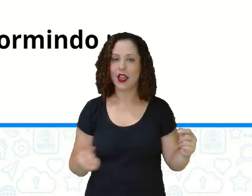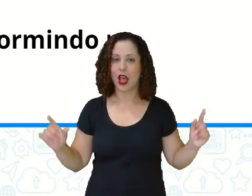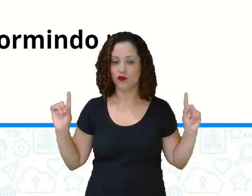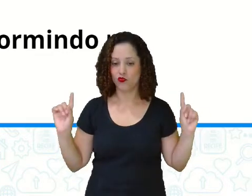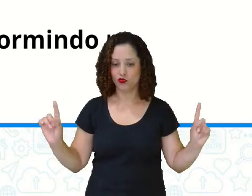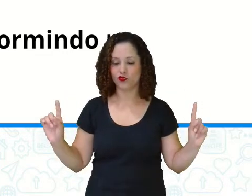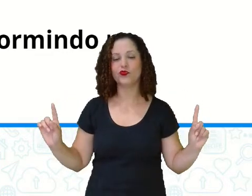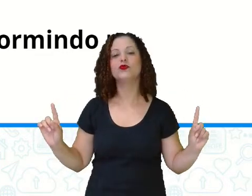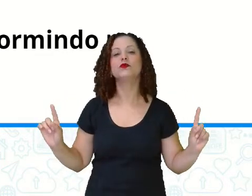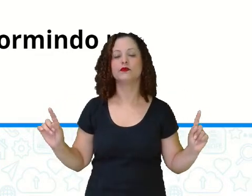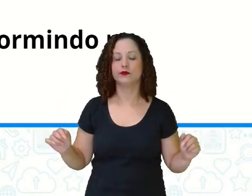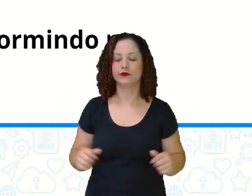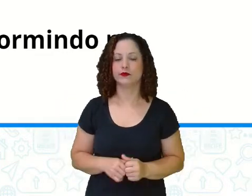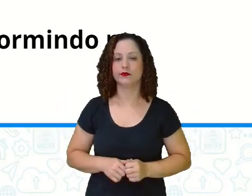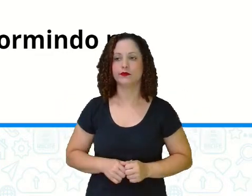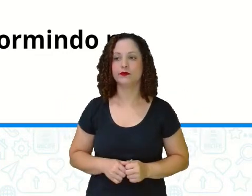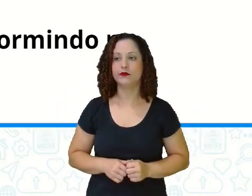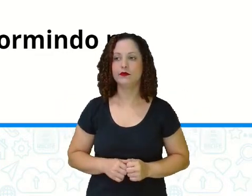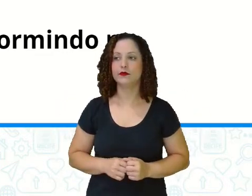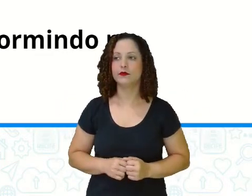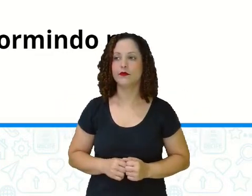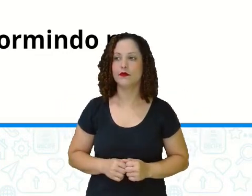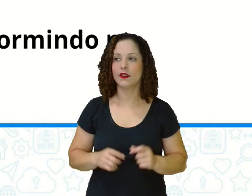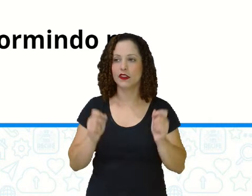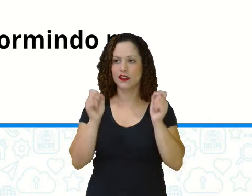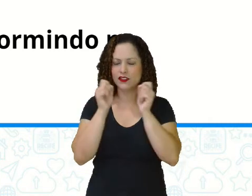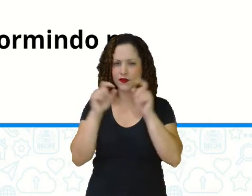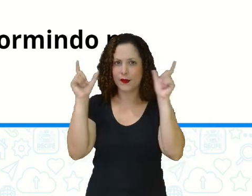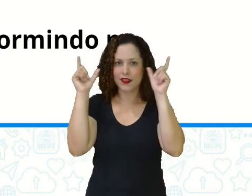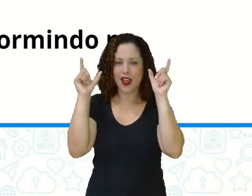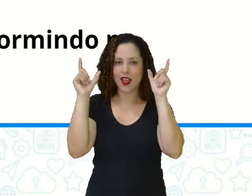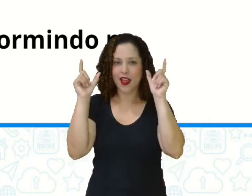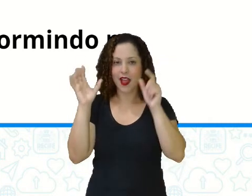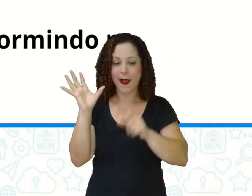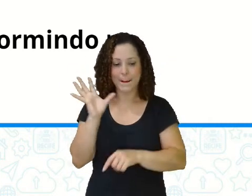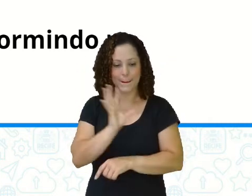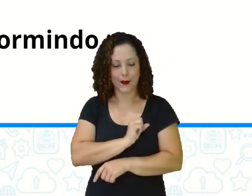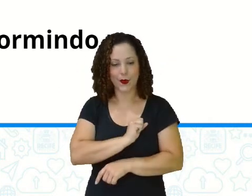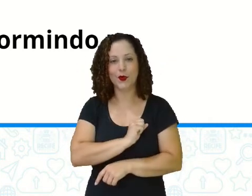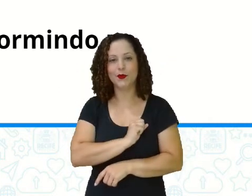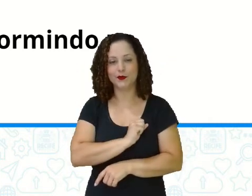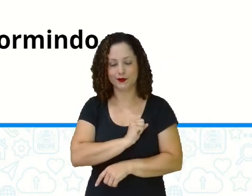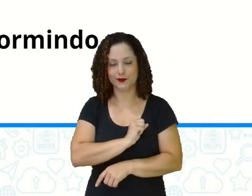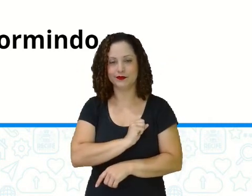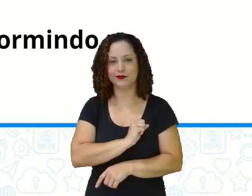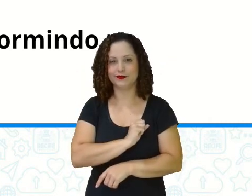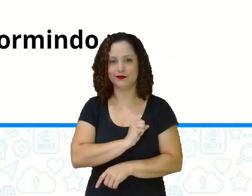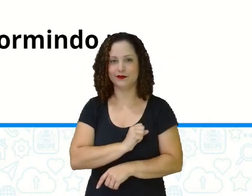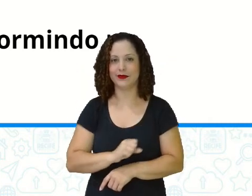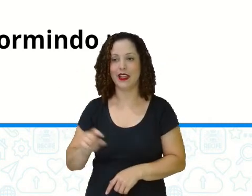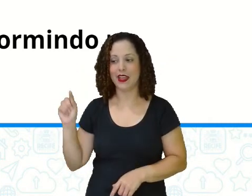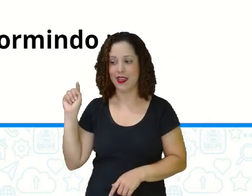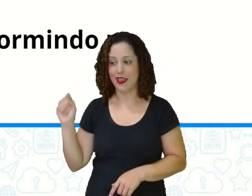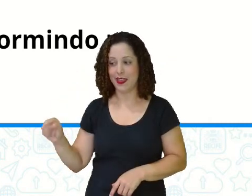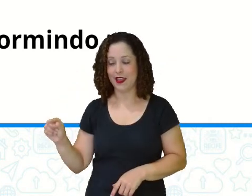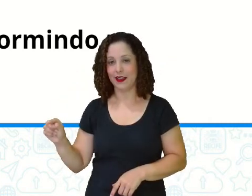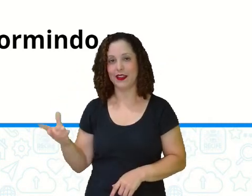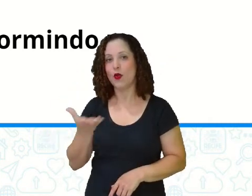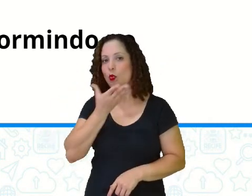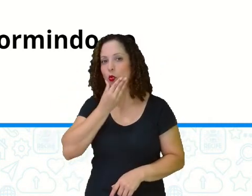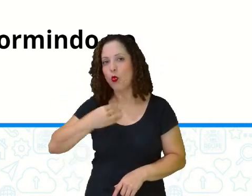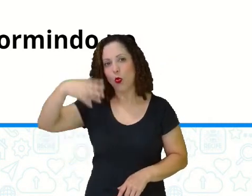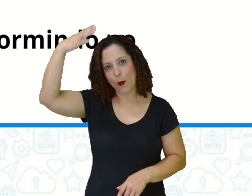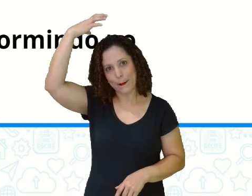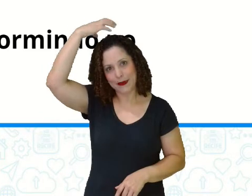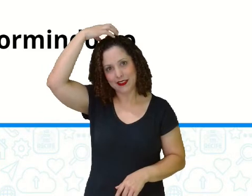a história gira em torno delas. Despertaram o amor, no caso aí, a Bela Adormecida do príncipe